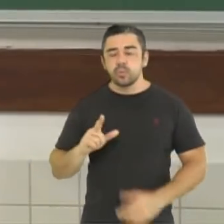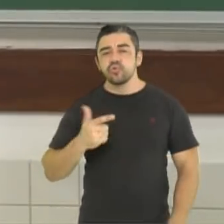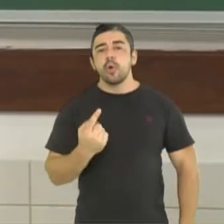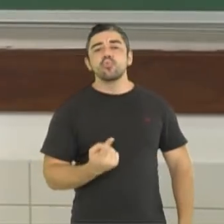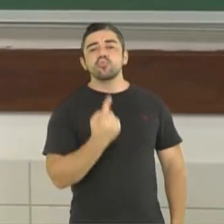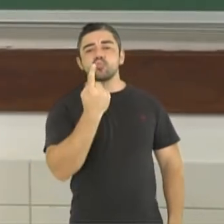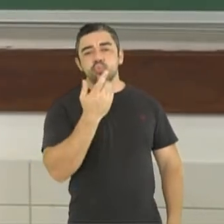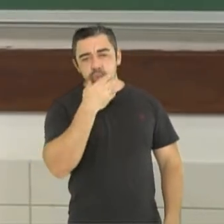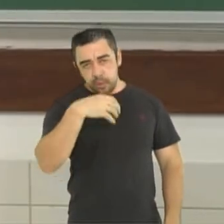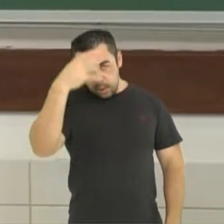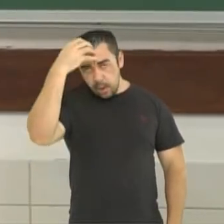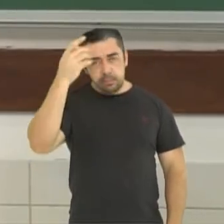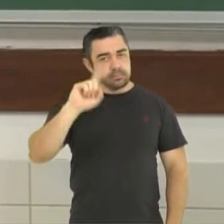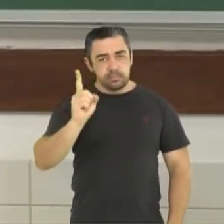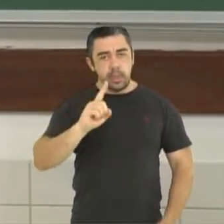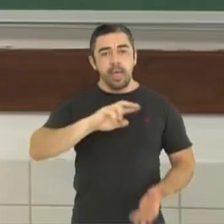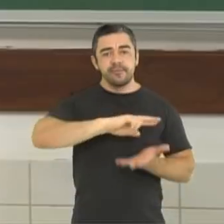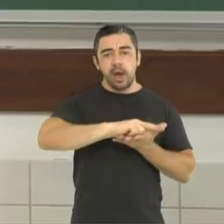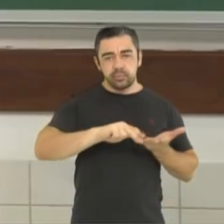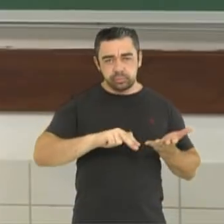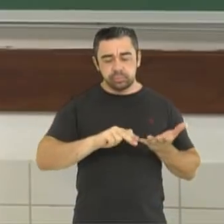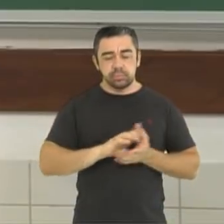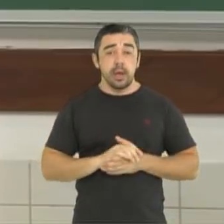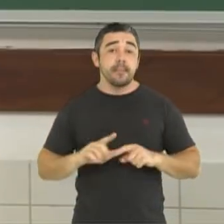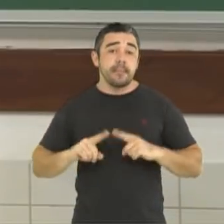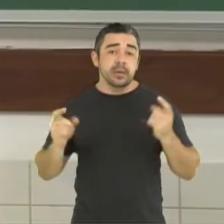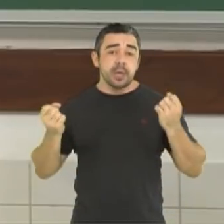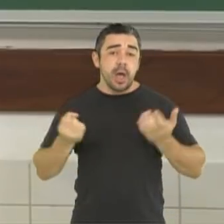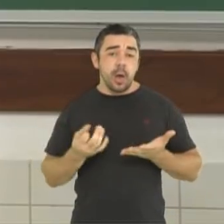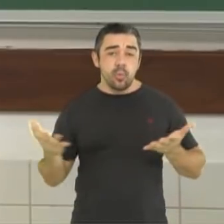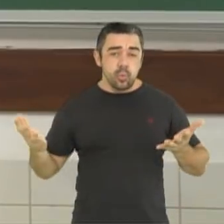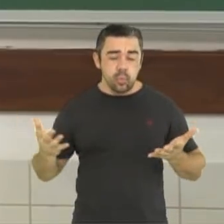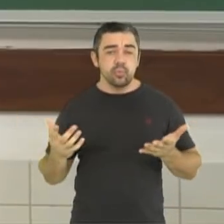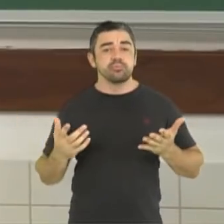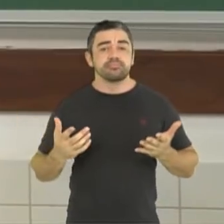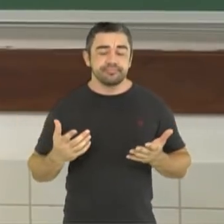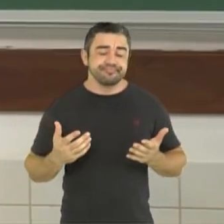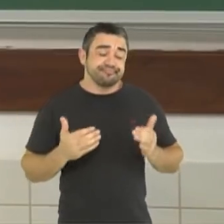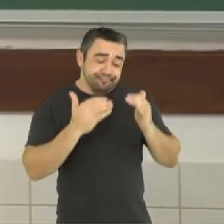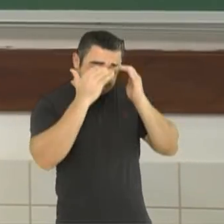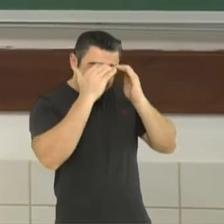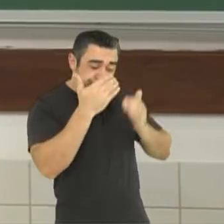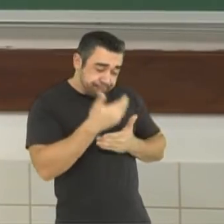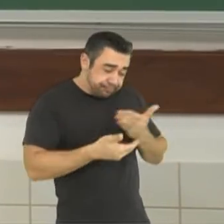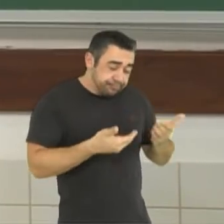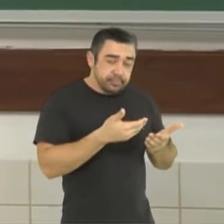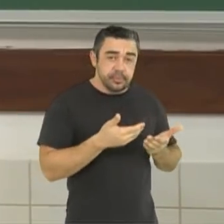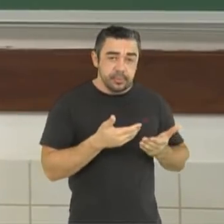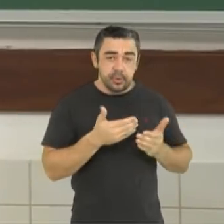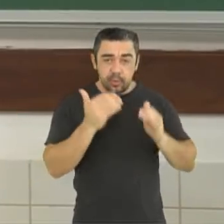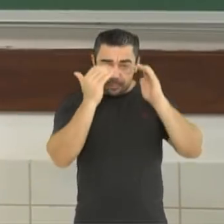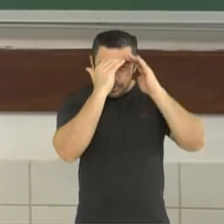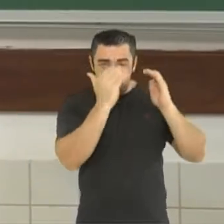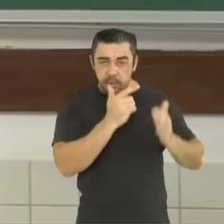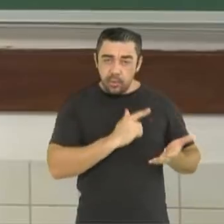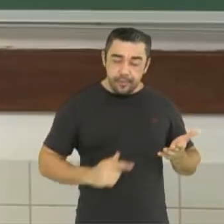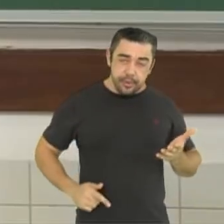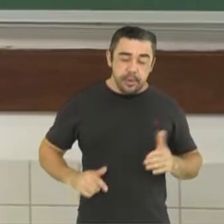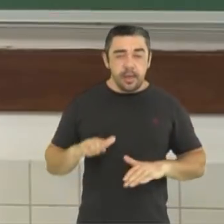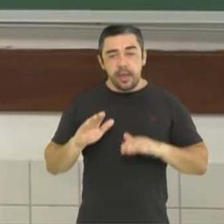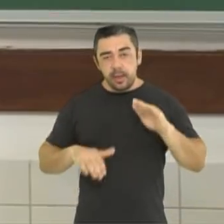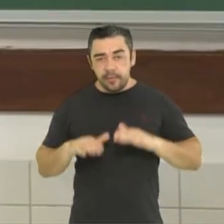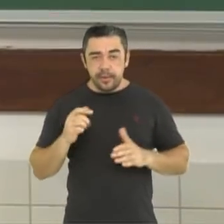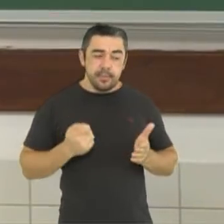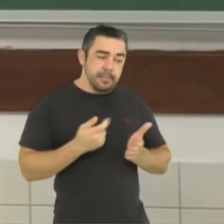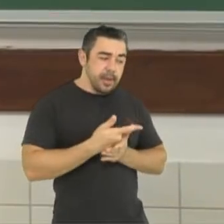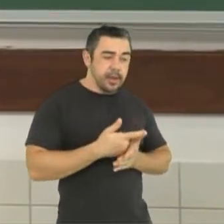governante, eram vários. Porém, alguns povos eram subordinados a certos governantes. Às vezes só